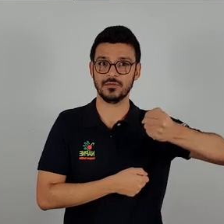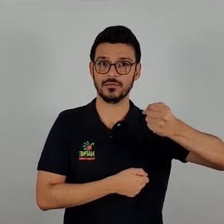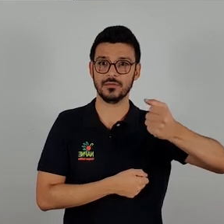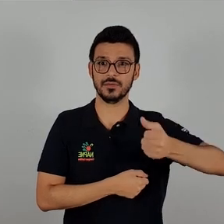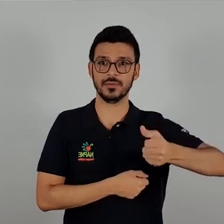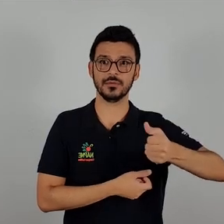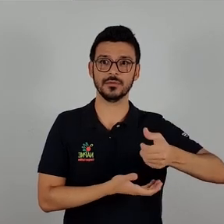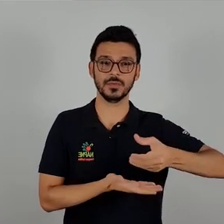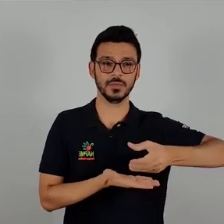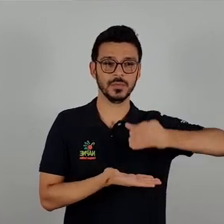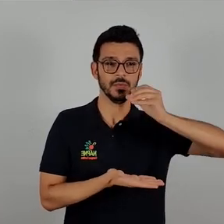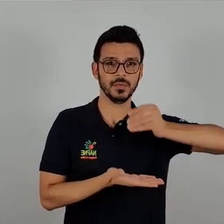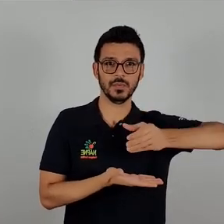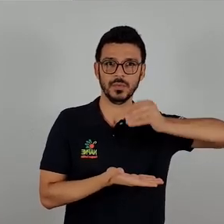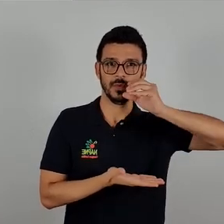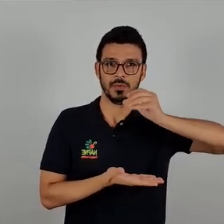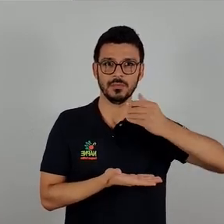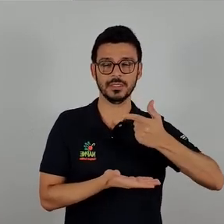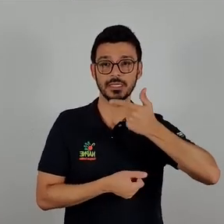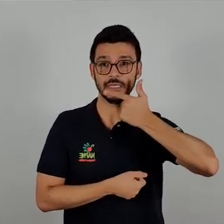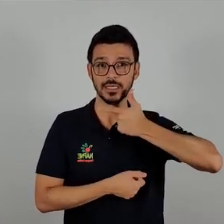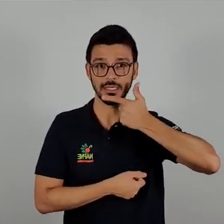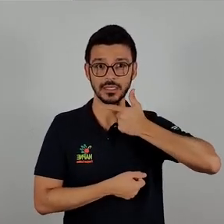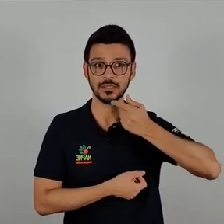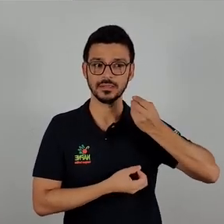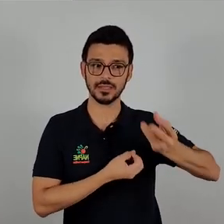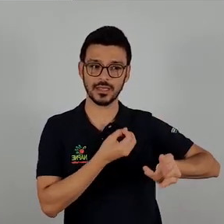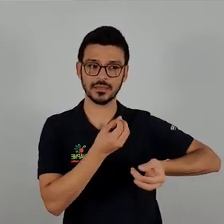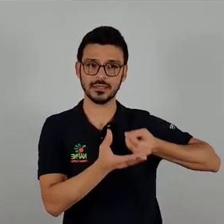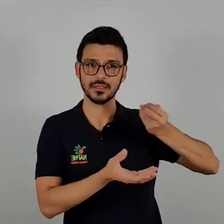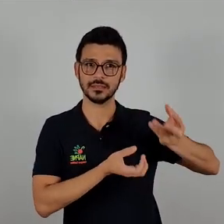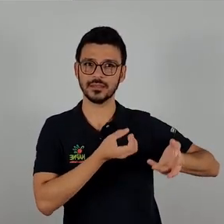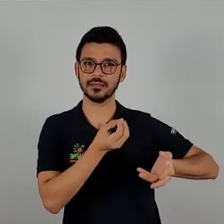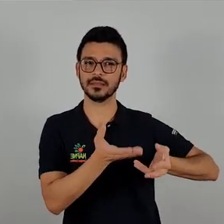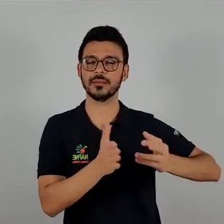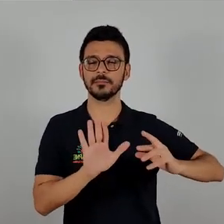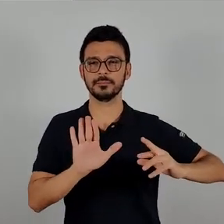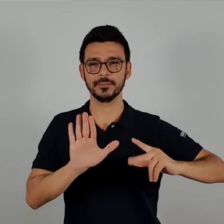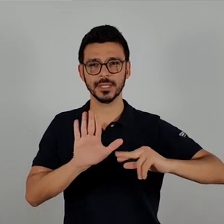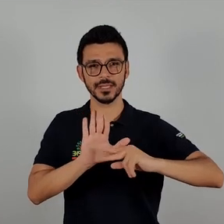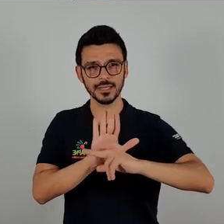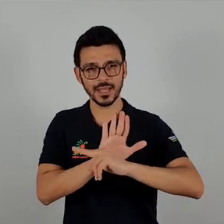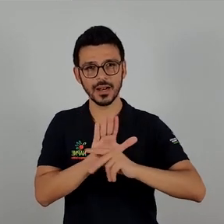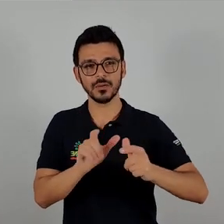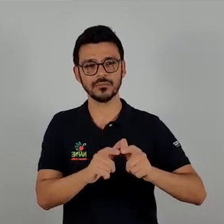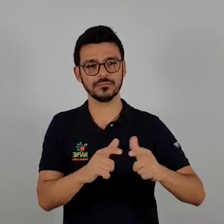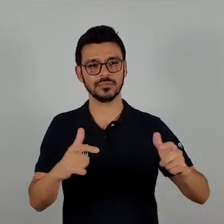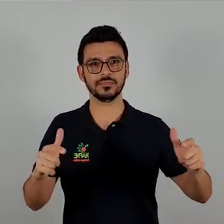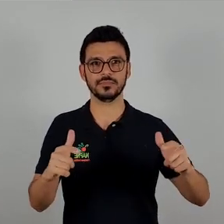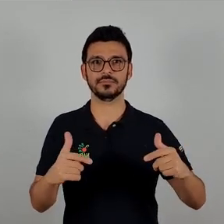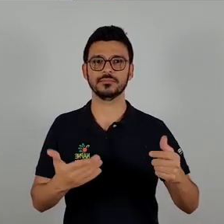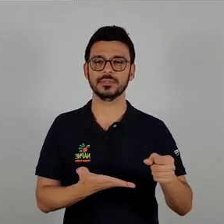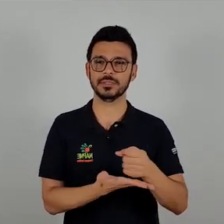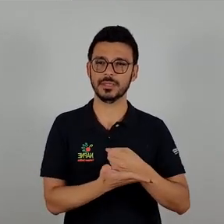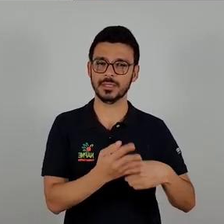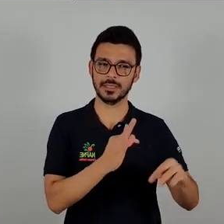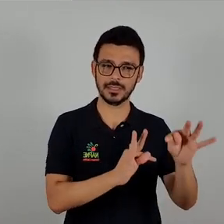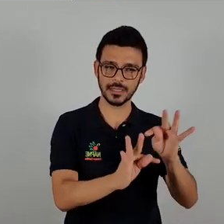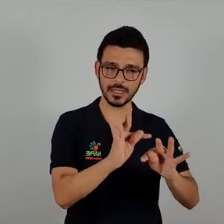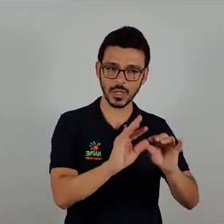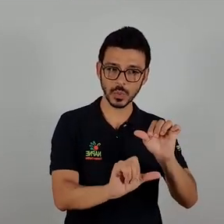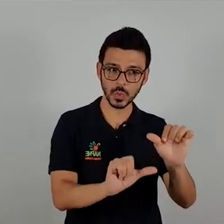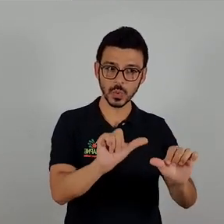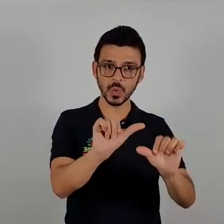que é medicina integrativa, holística? Todo e qualquer detalhe. Se é a bactéria do leite, jamais vai ter leite nessa vida. Bom, mesmo porque não